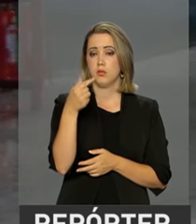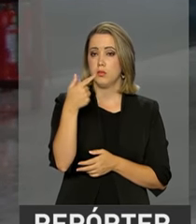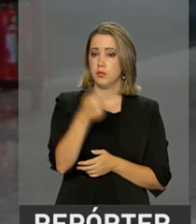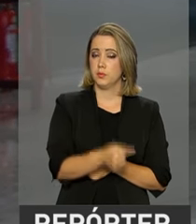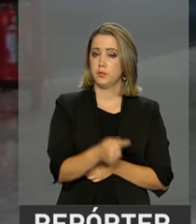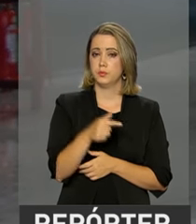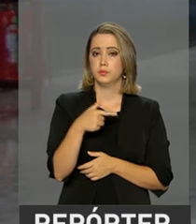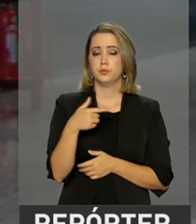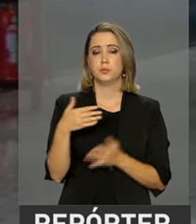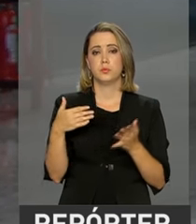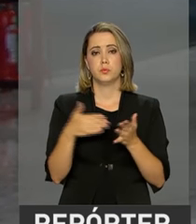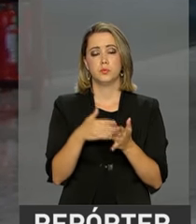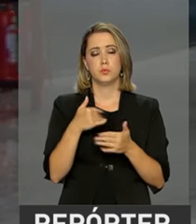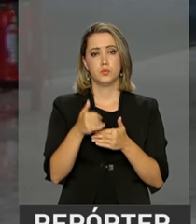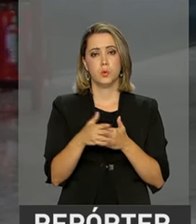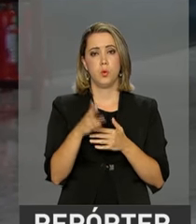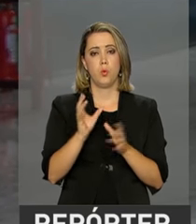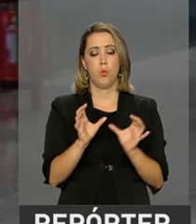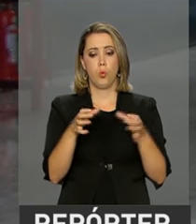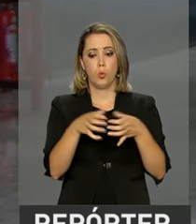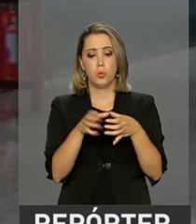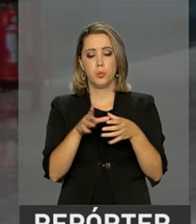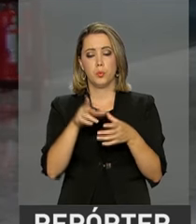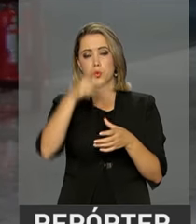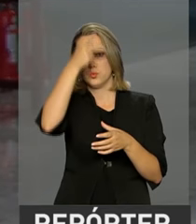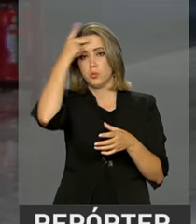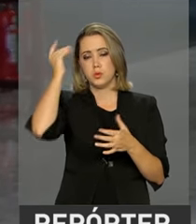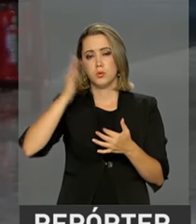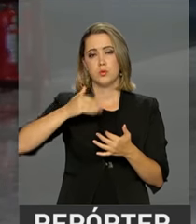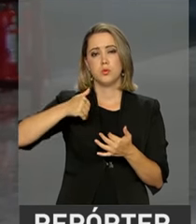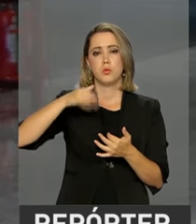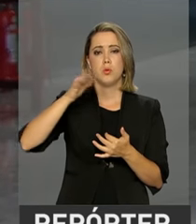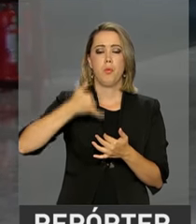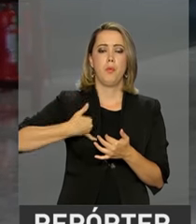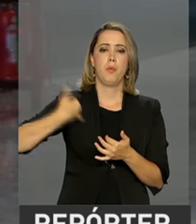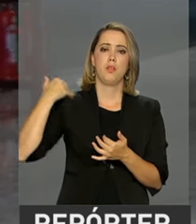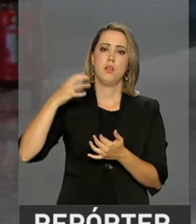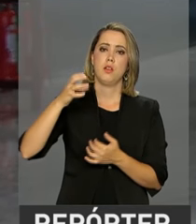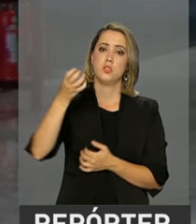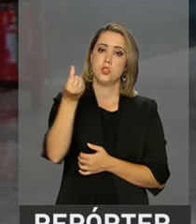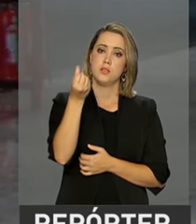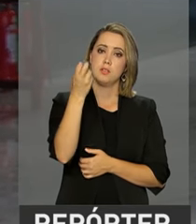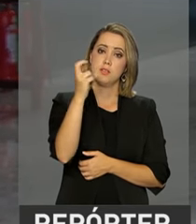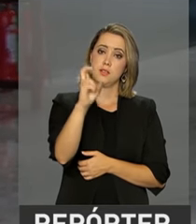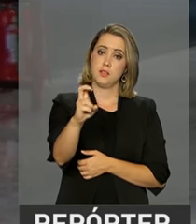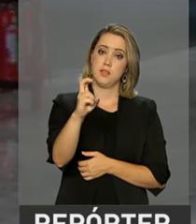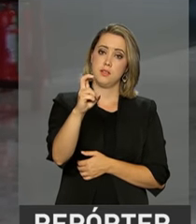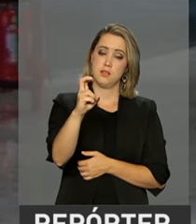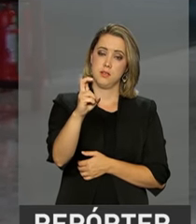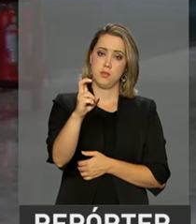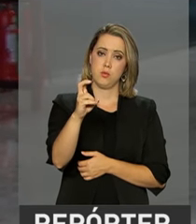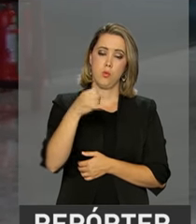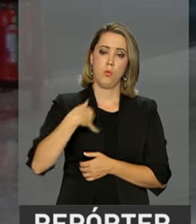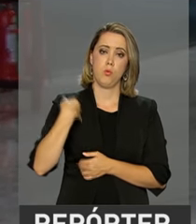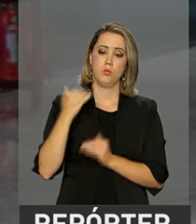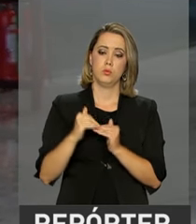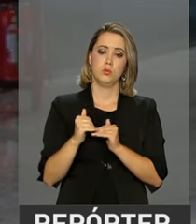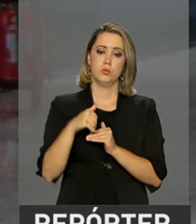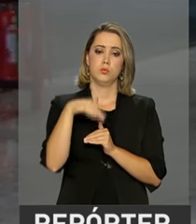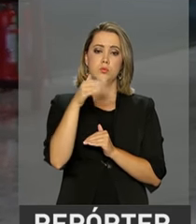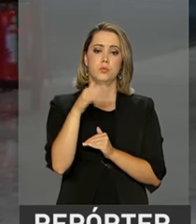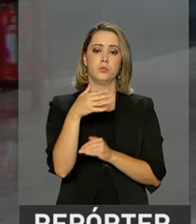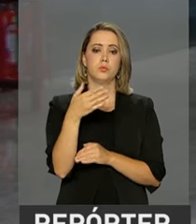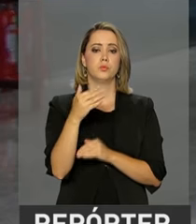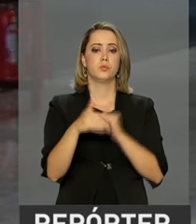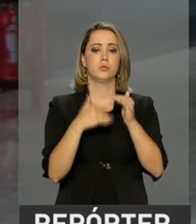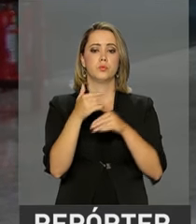a 2060, o grupo de pessoas com mais de 65 anos de idade, de acordo com o IBGE, crescerá